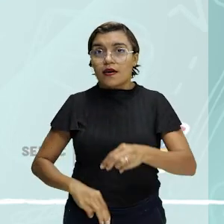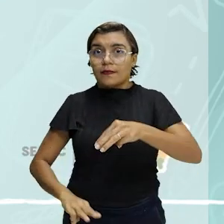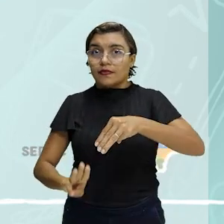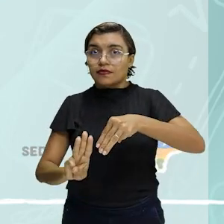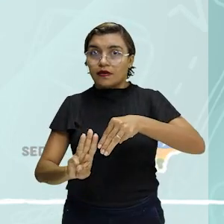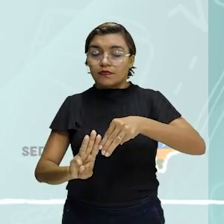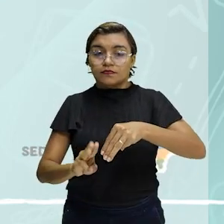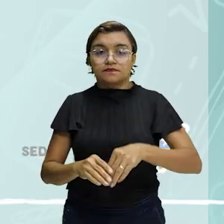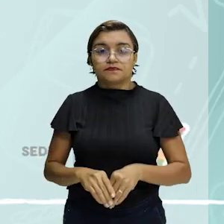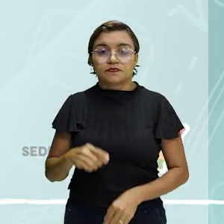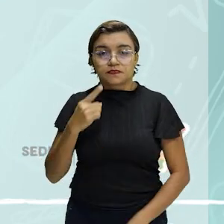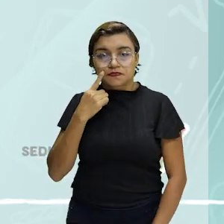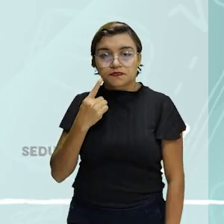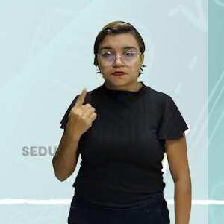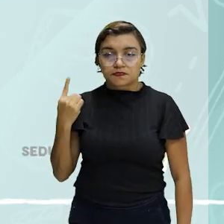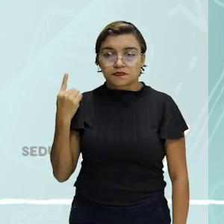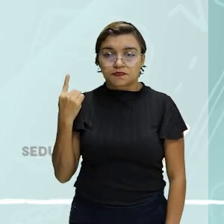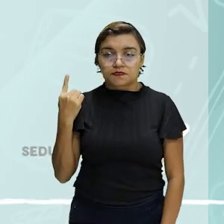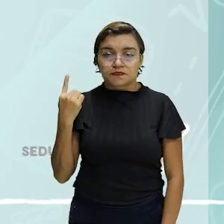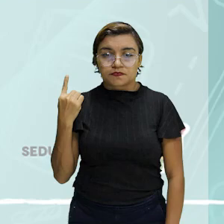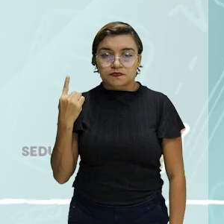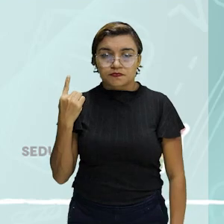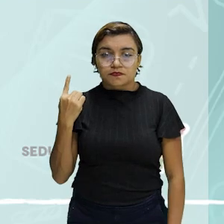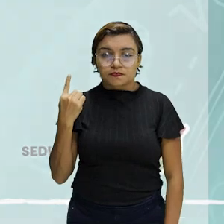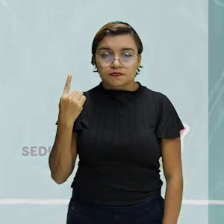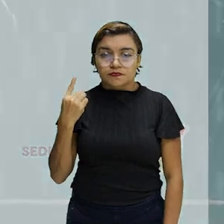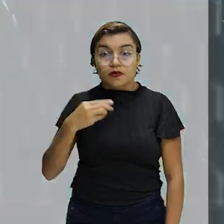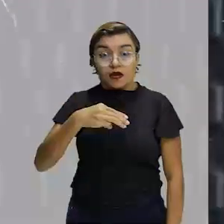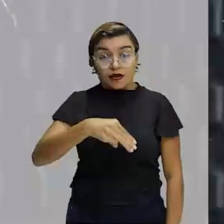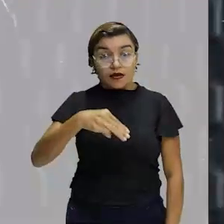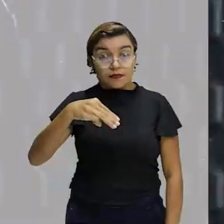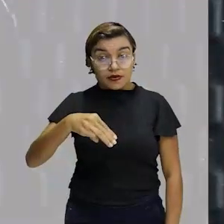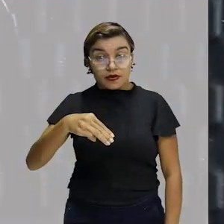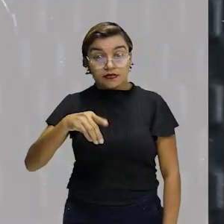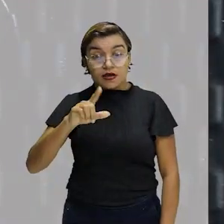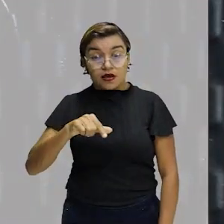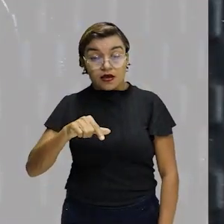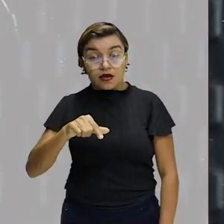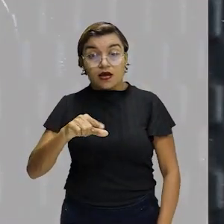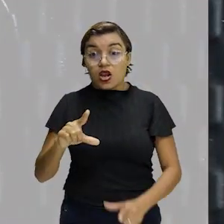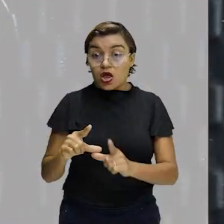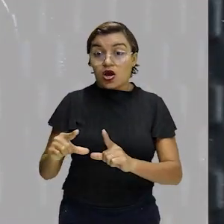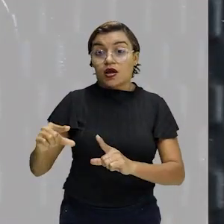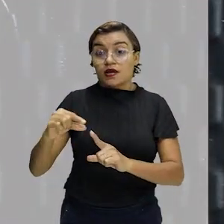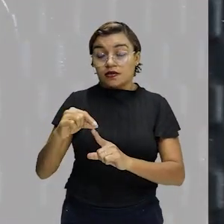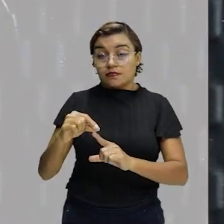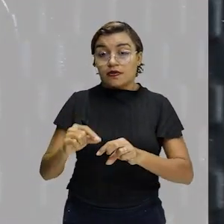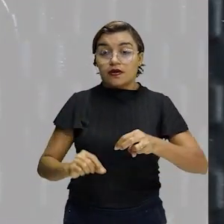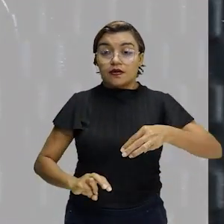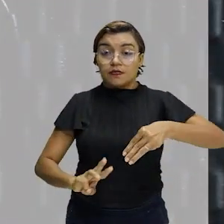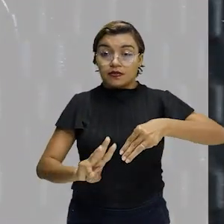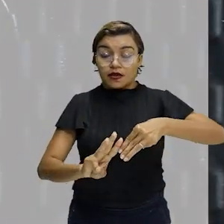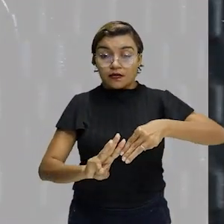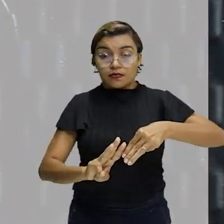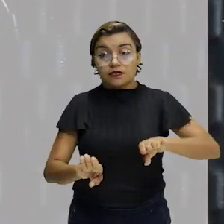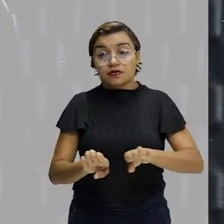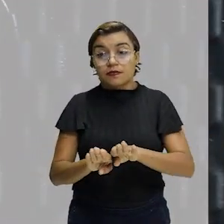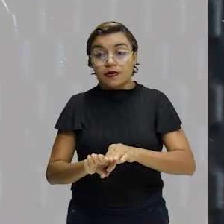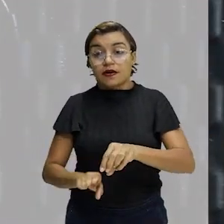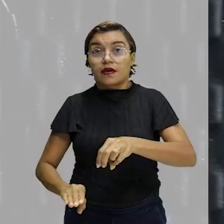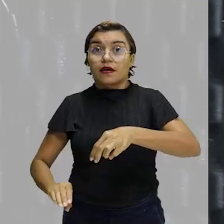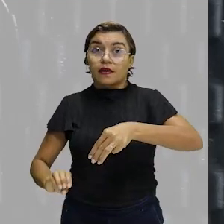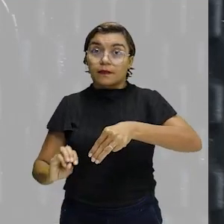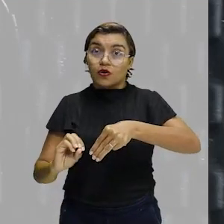como a Richter, a MMS é uma escala logarítmica. MW e MO se relacionam pela